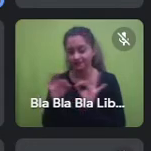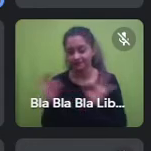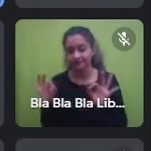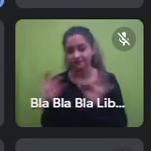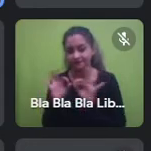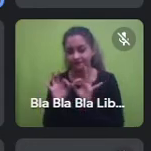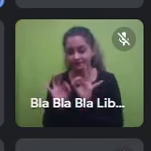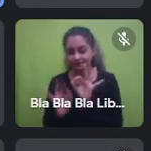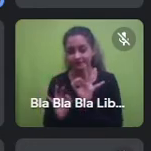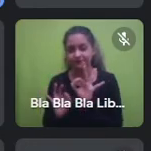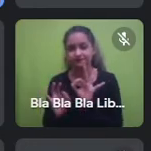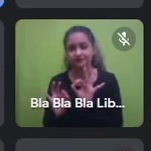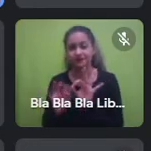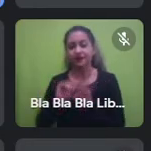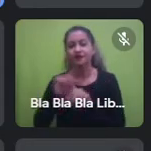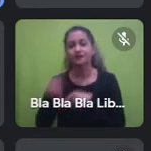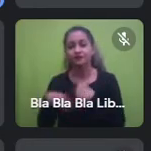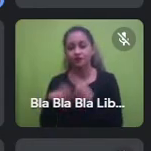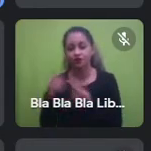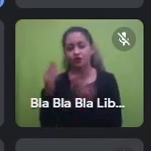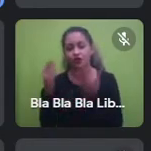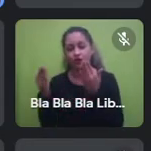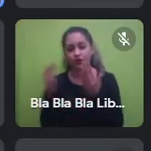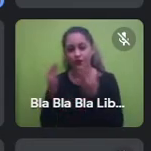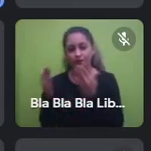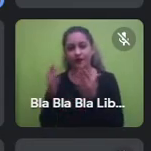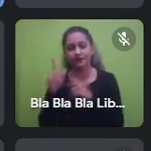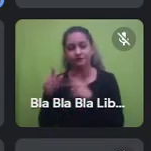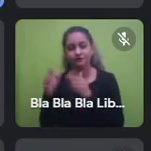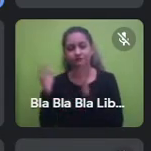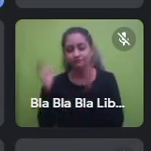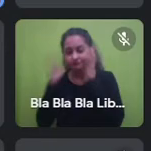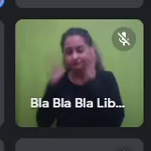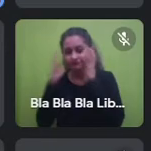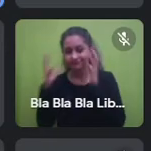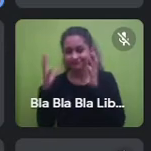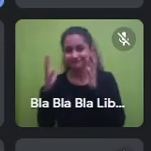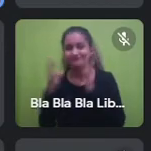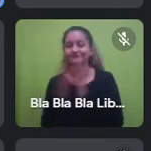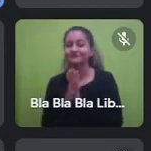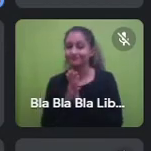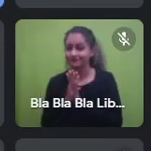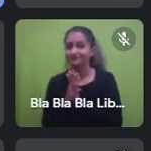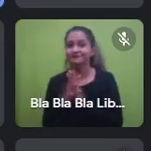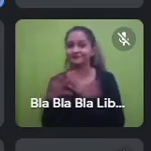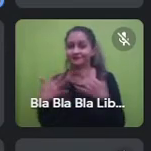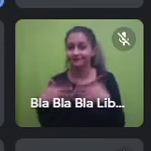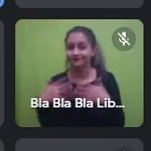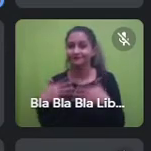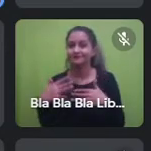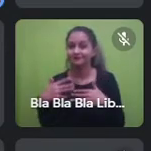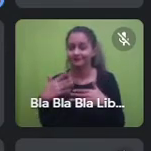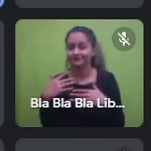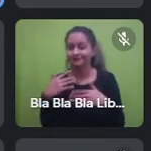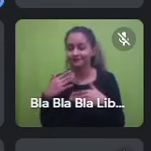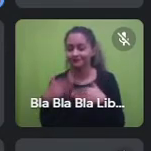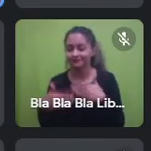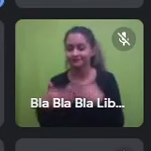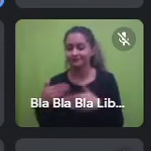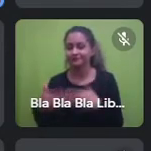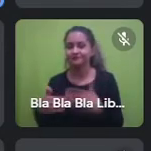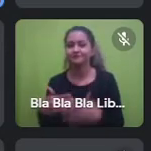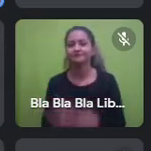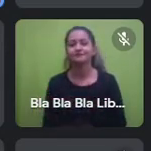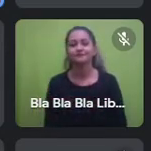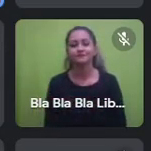do cérebro e depois compara com o tamanho da cabeça. Isso aí é uma coisa que é médio prazo, né, para fazer esse trabalho.